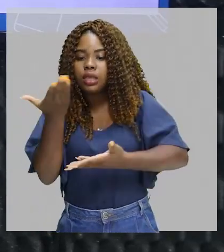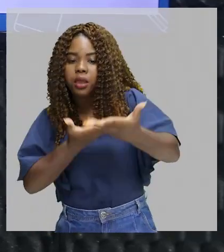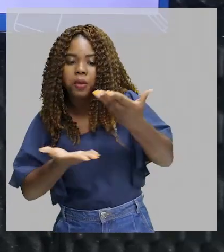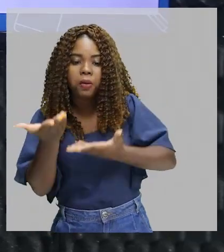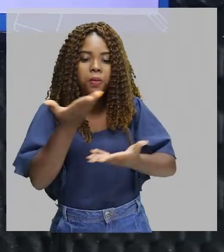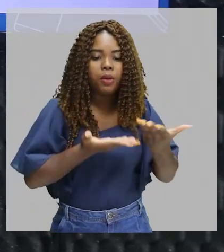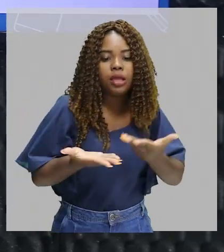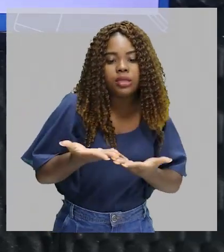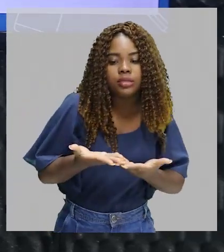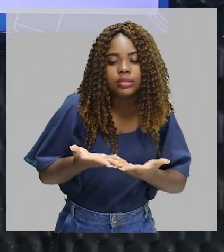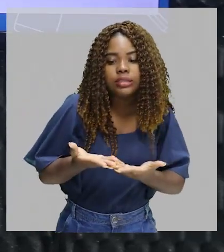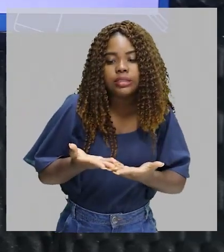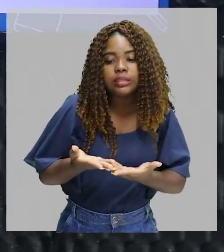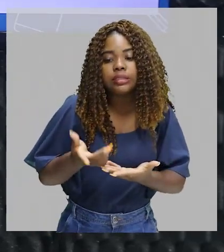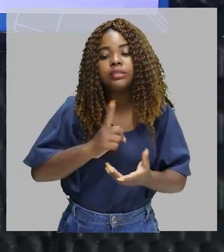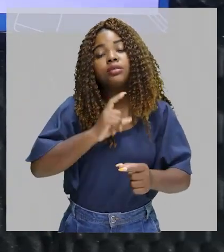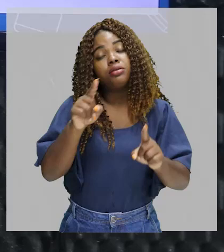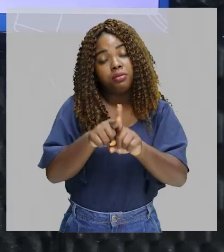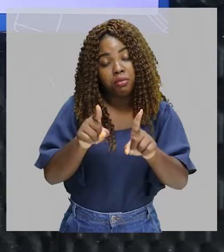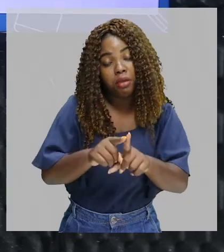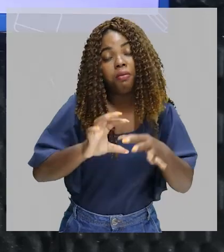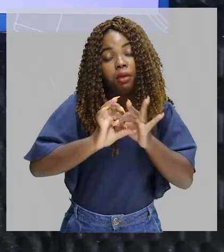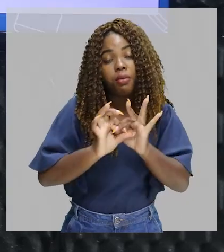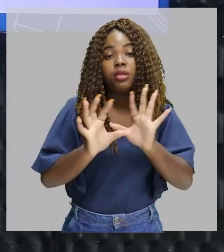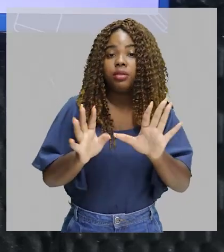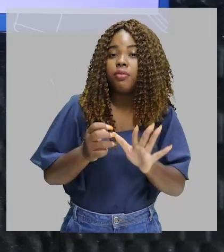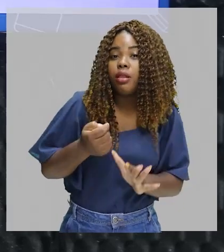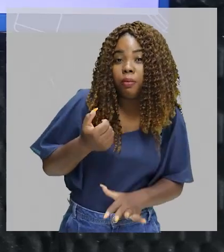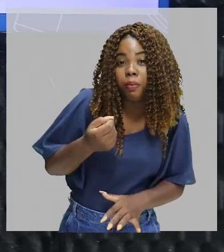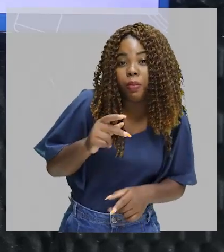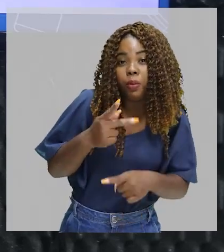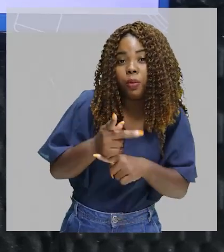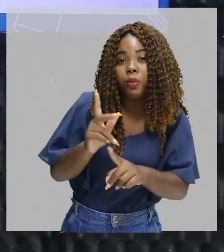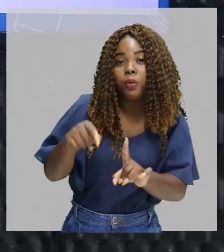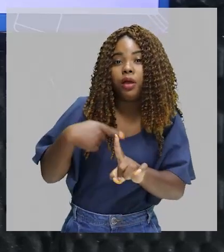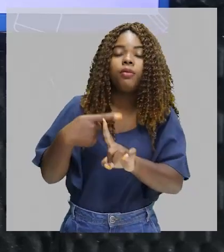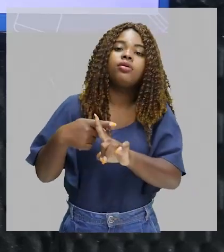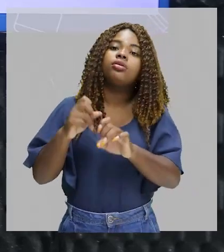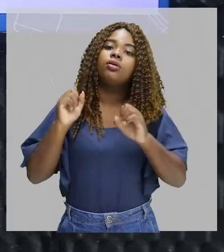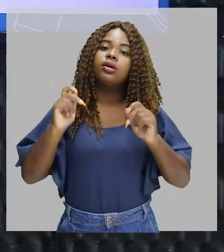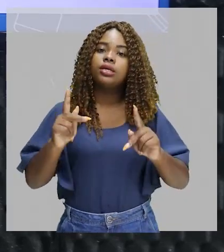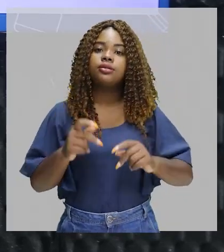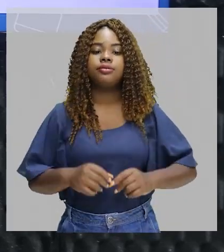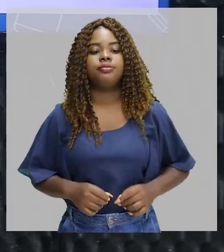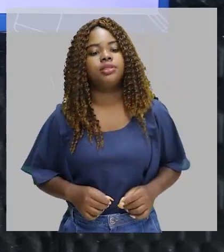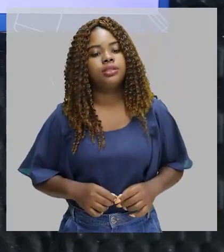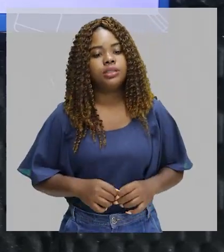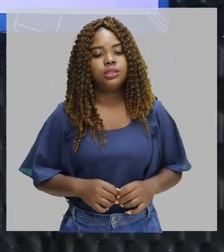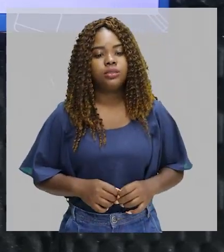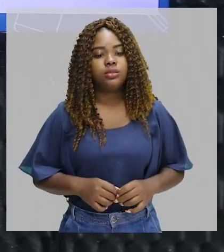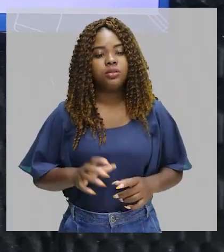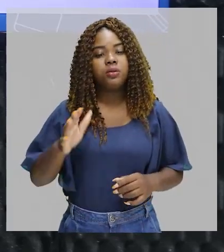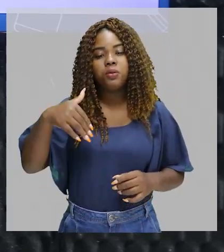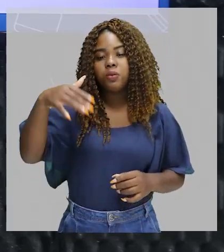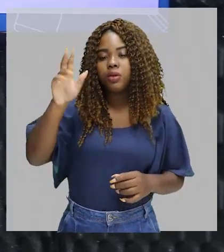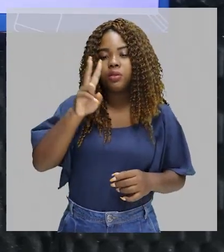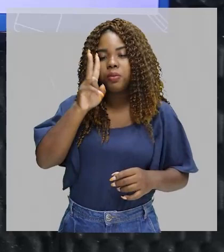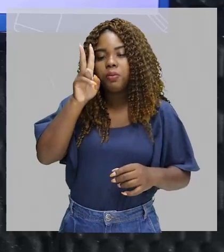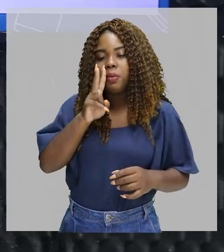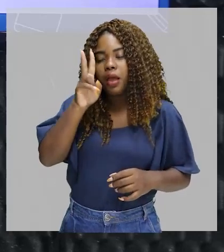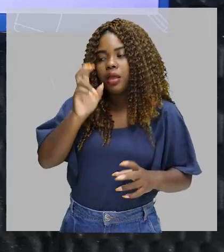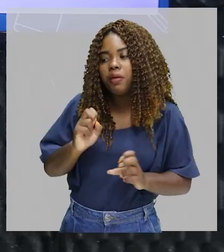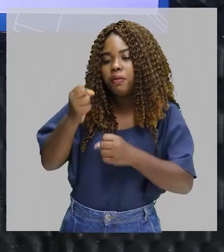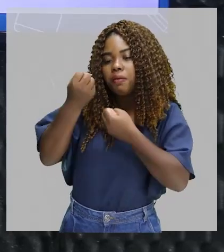compartilhado tem que ter a tendência de liberar pouco H+. Show de bola? Então, quanto mais